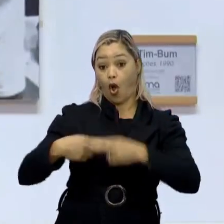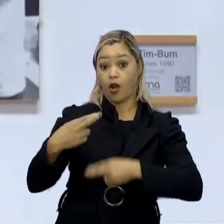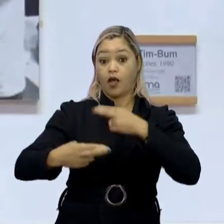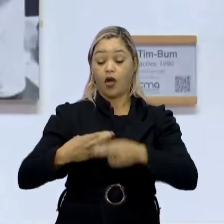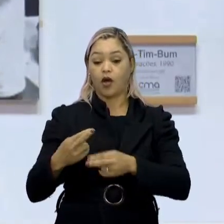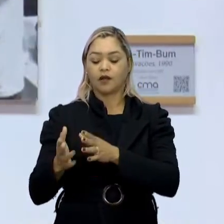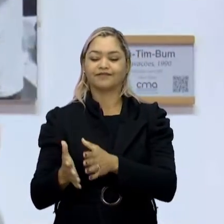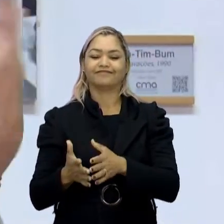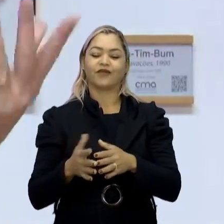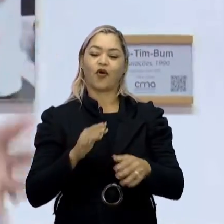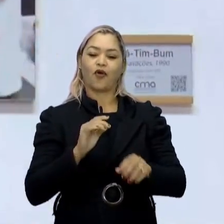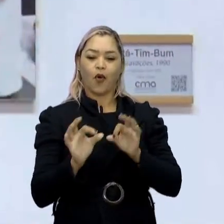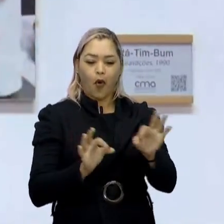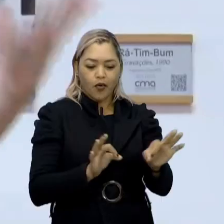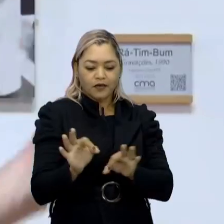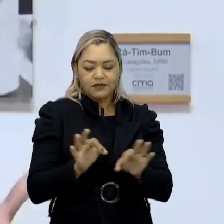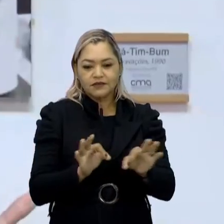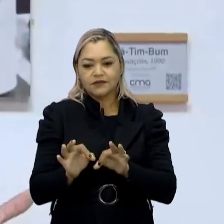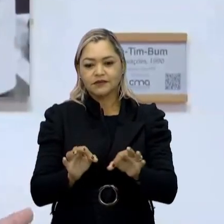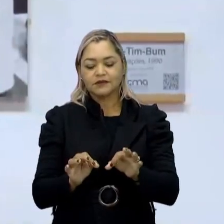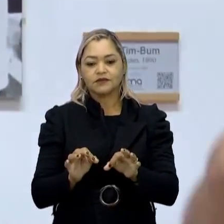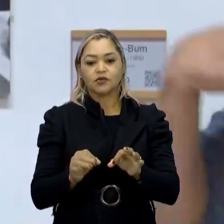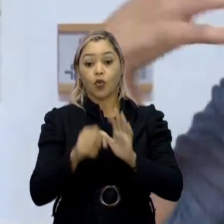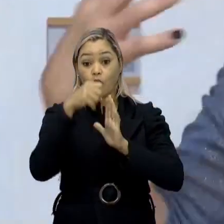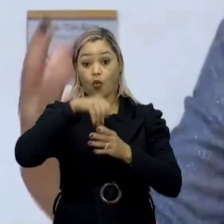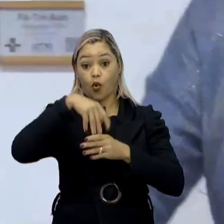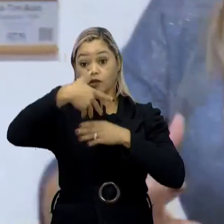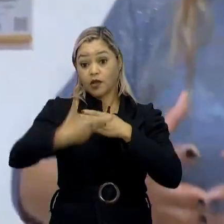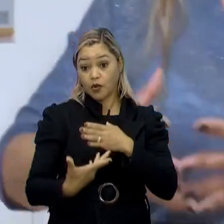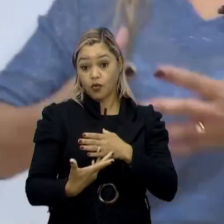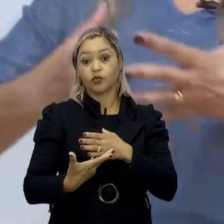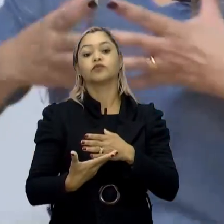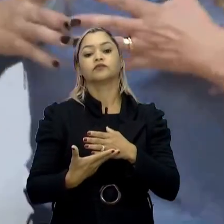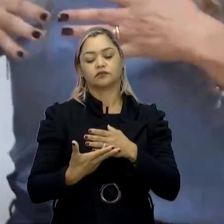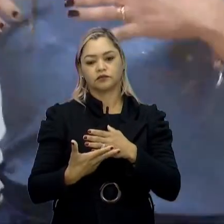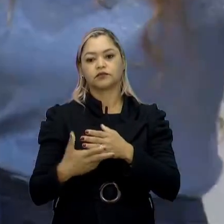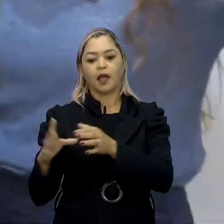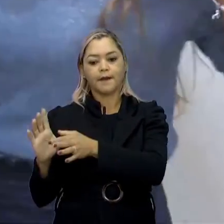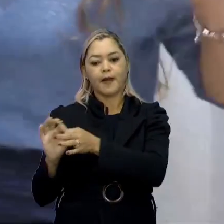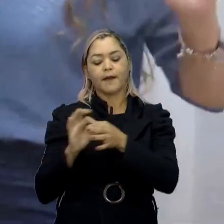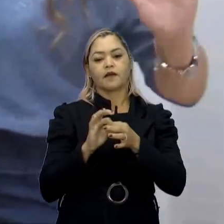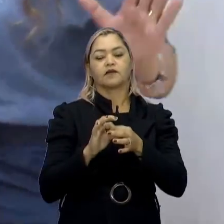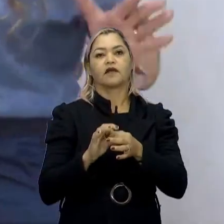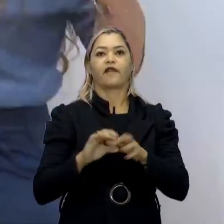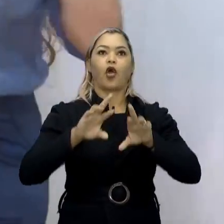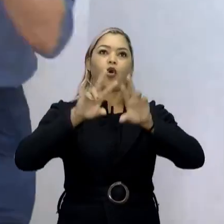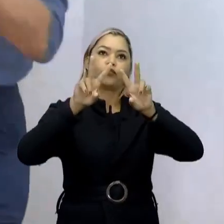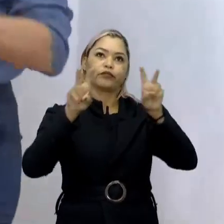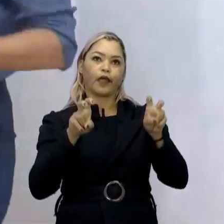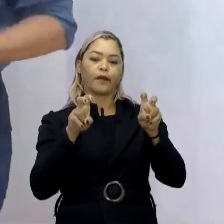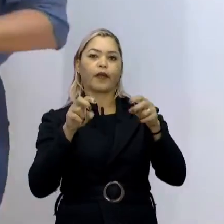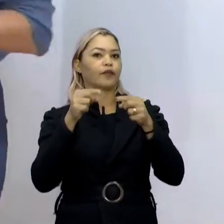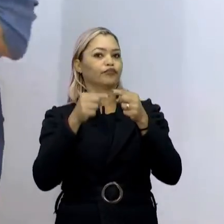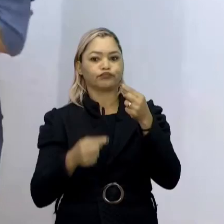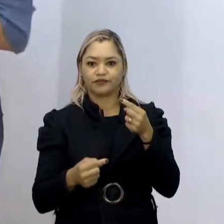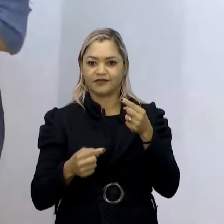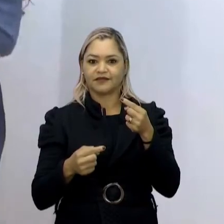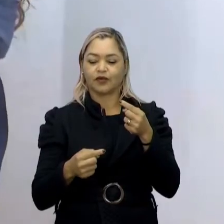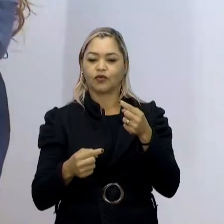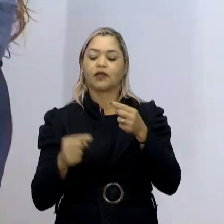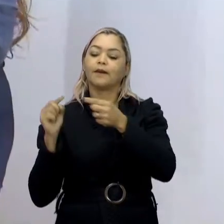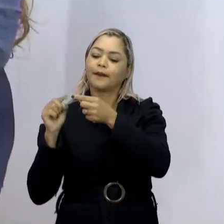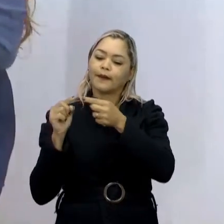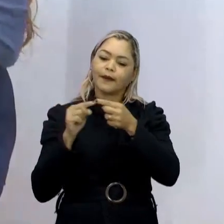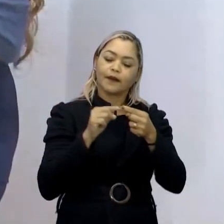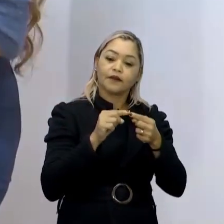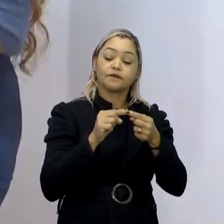no bom sentido, enrola, claro, com conteúdo. Com contextualização, não é para falar de uma outra coisa que não fosse daquela. Exatamente,